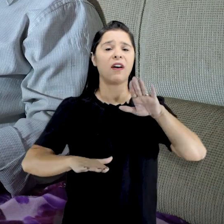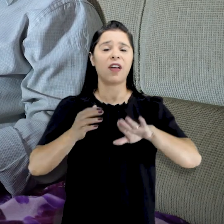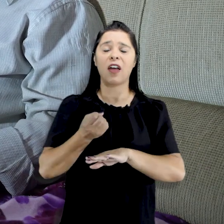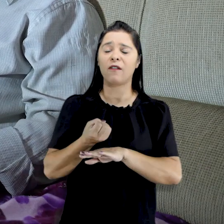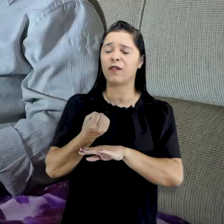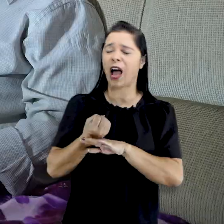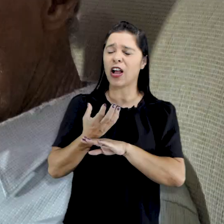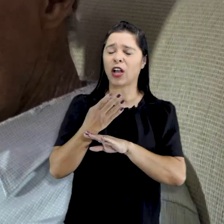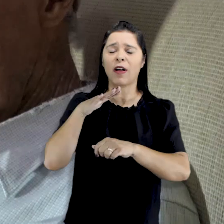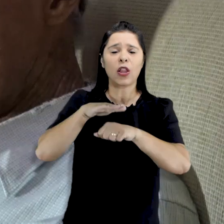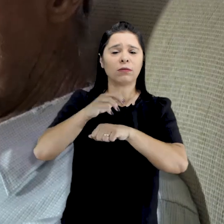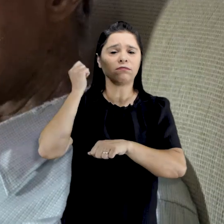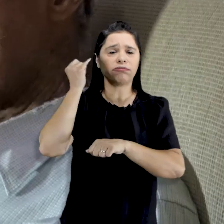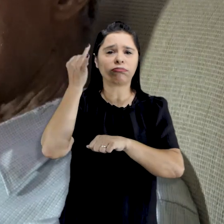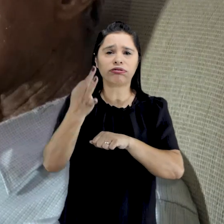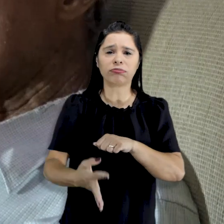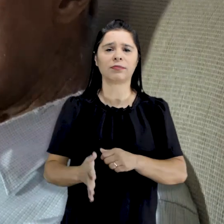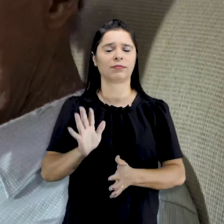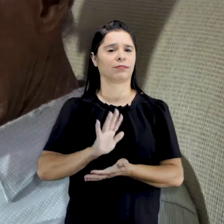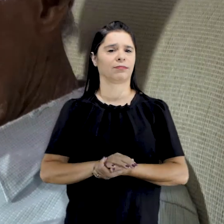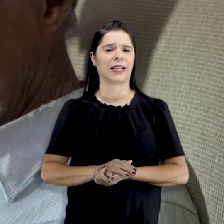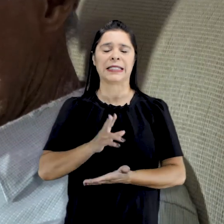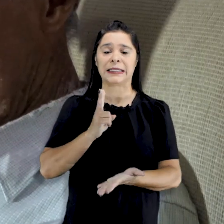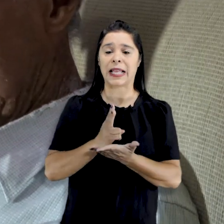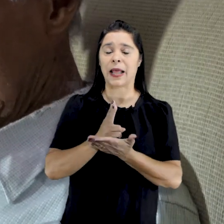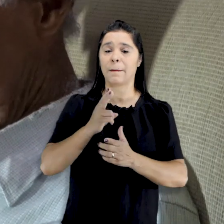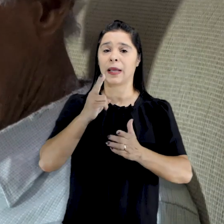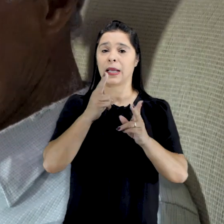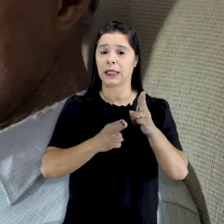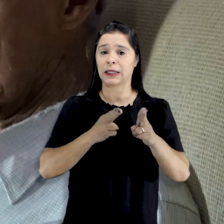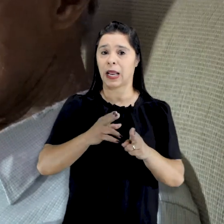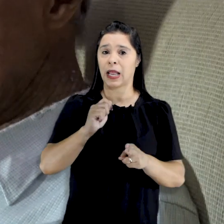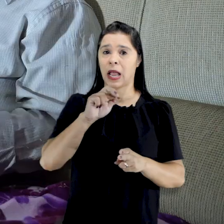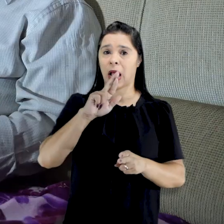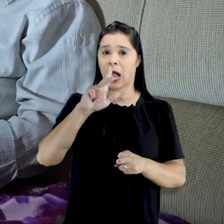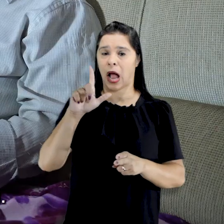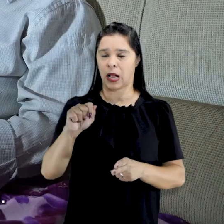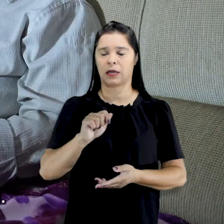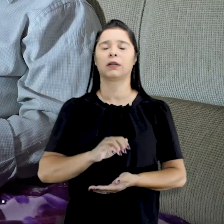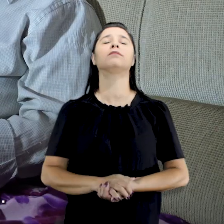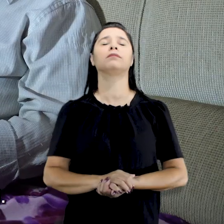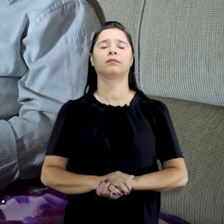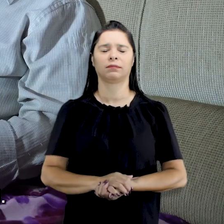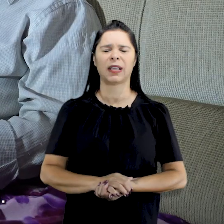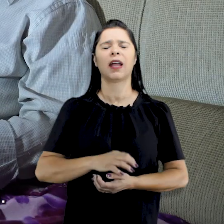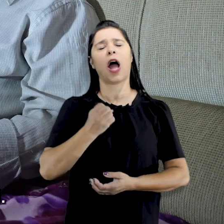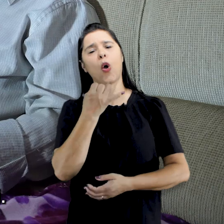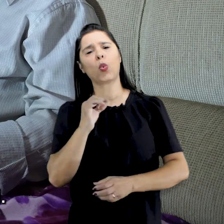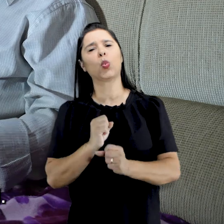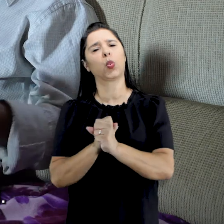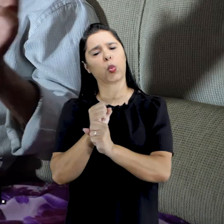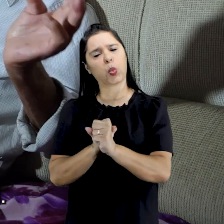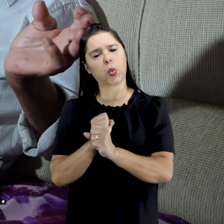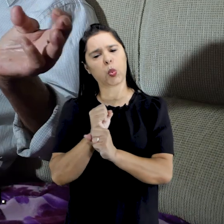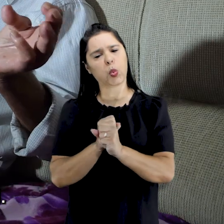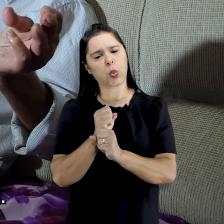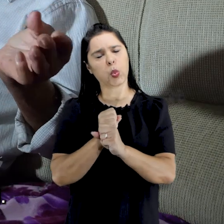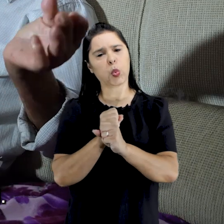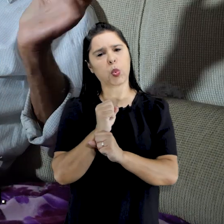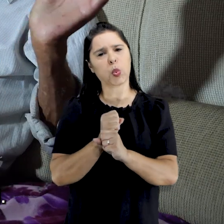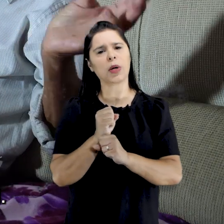a noite inteira. Eu viajava em trem de carga, trem pesado. E passado uns anos, aí eu vim para